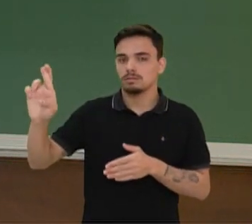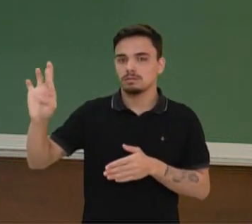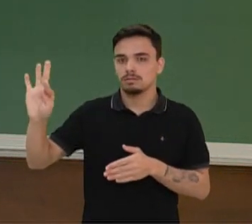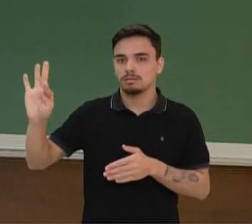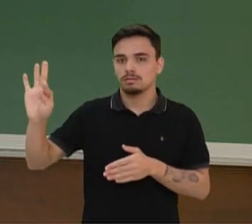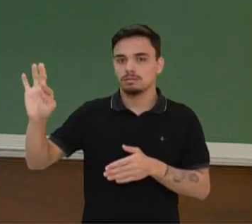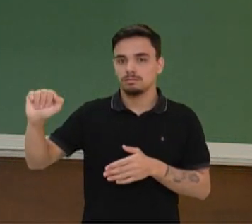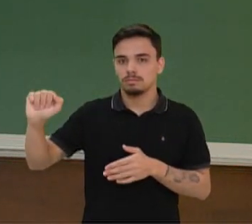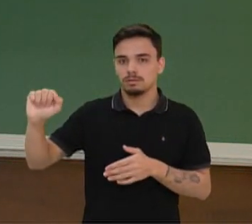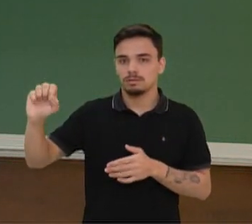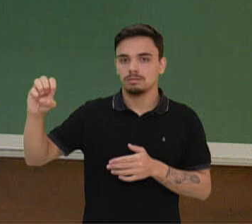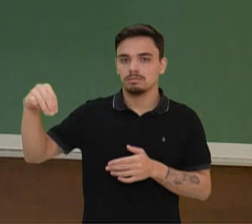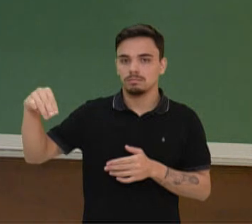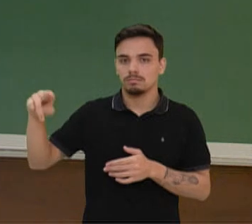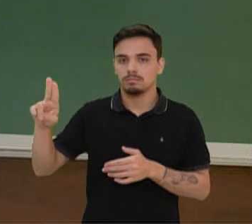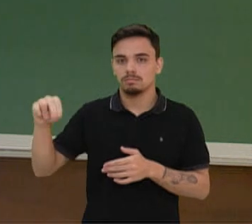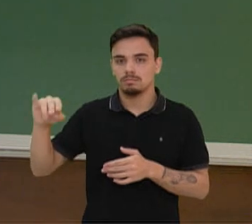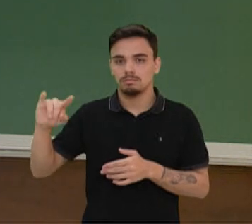Muniz.